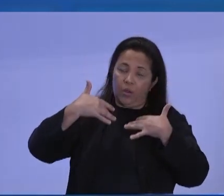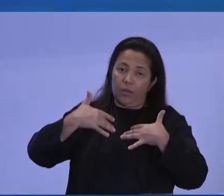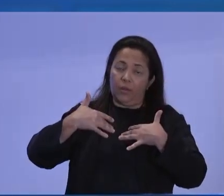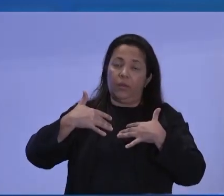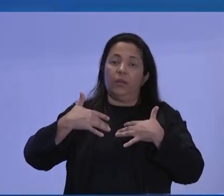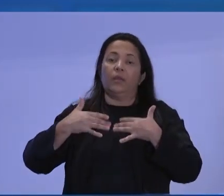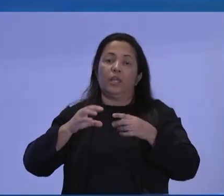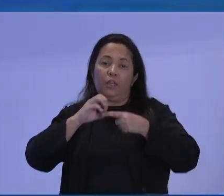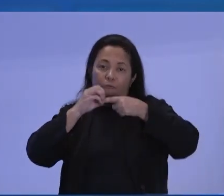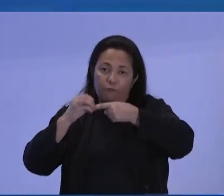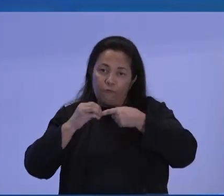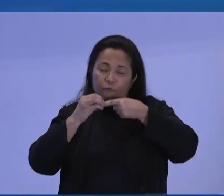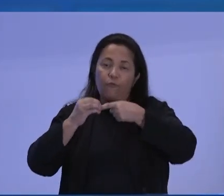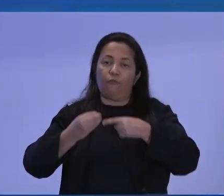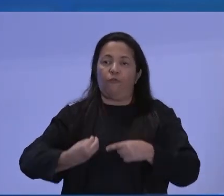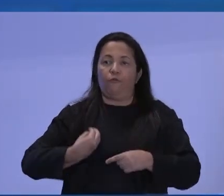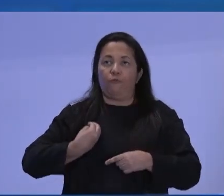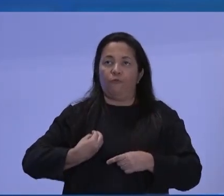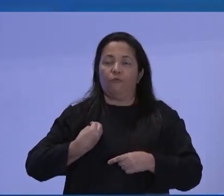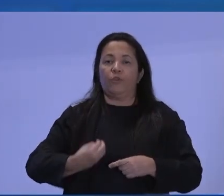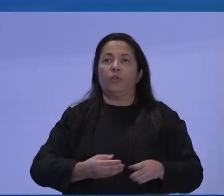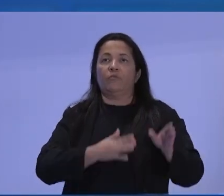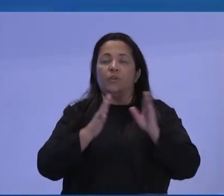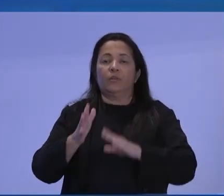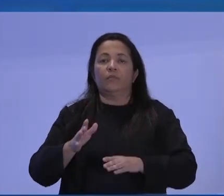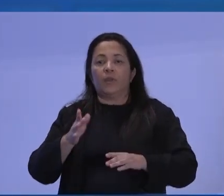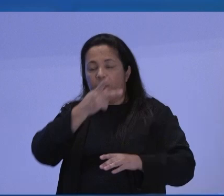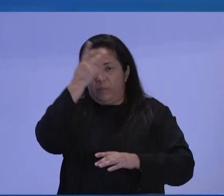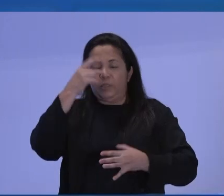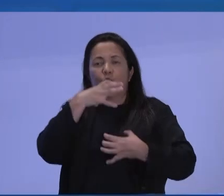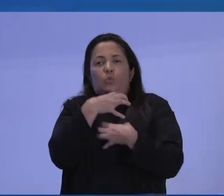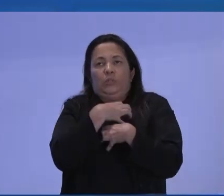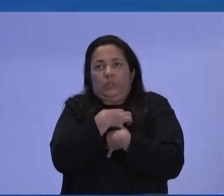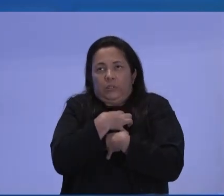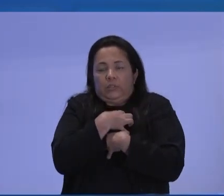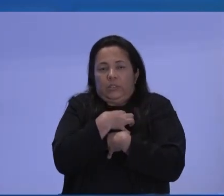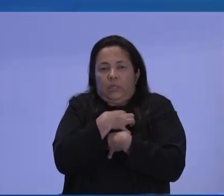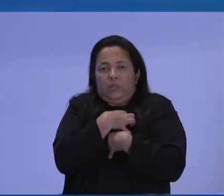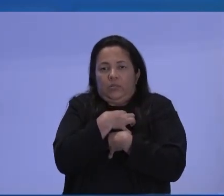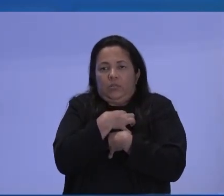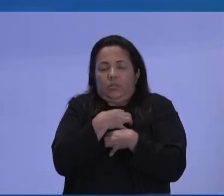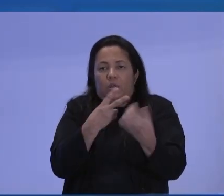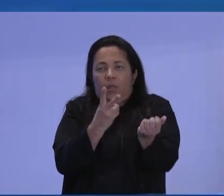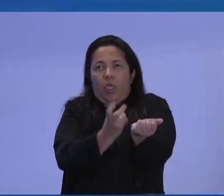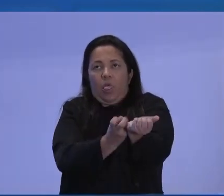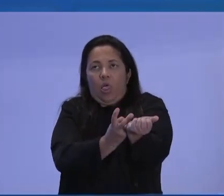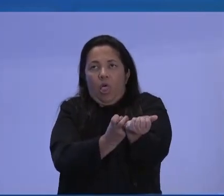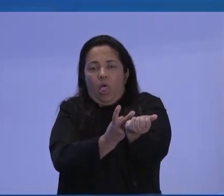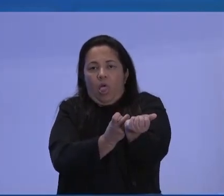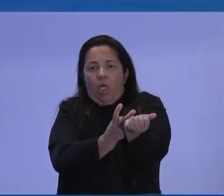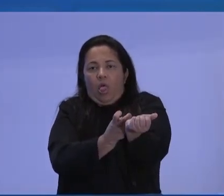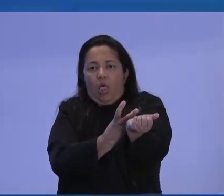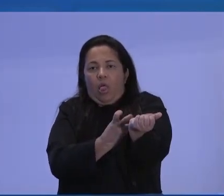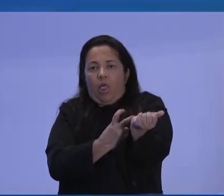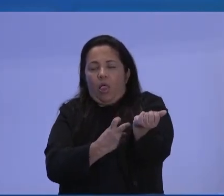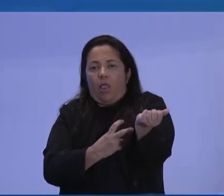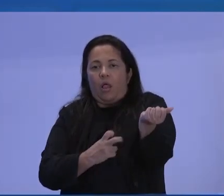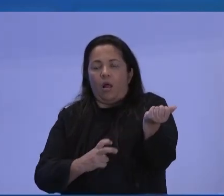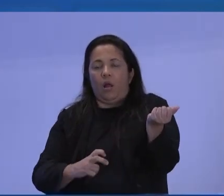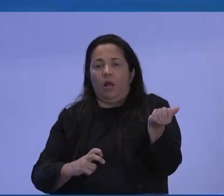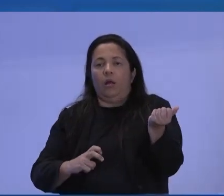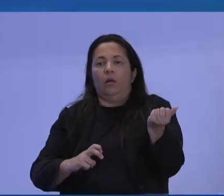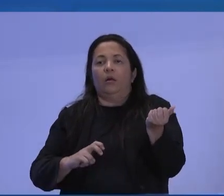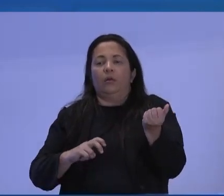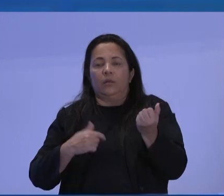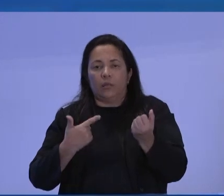fungo. São assintomáticas. O nevo acrômico, que é uma condição já ao